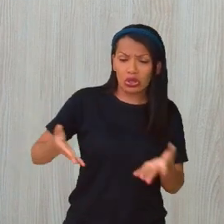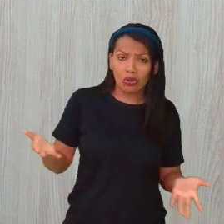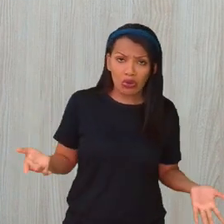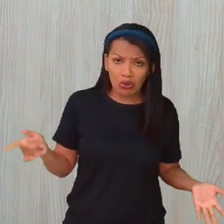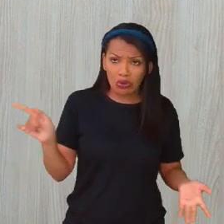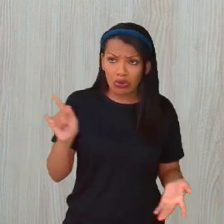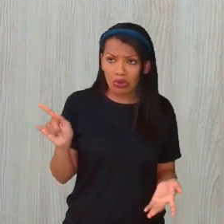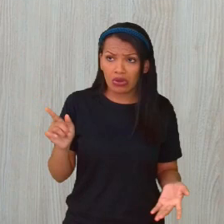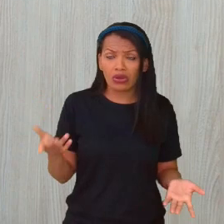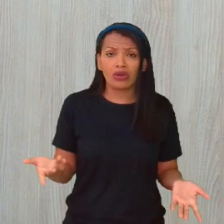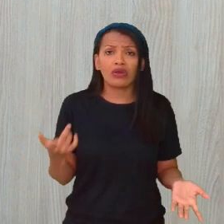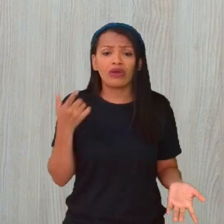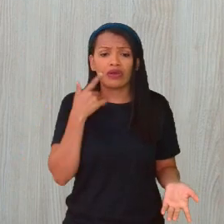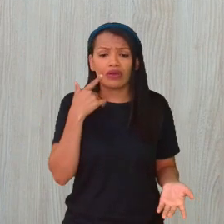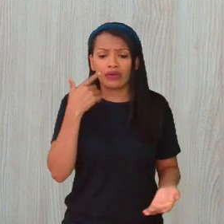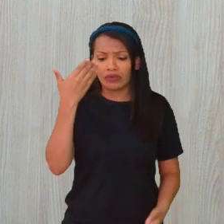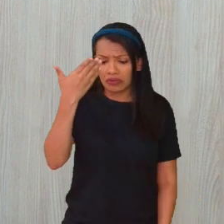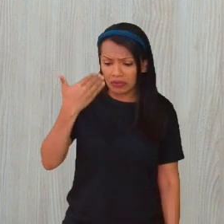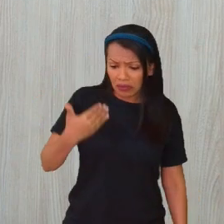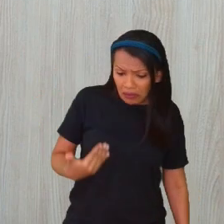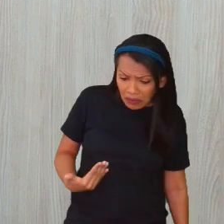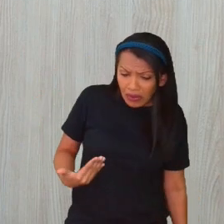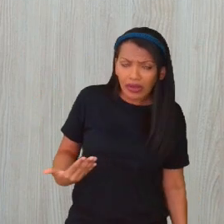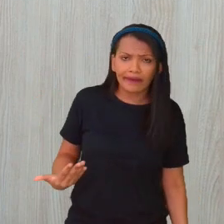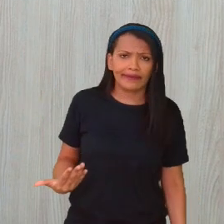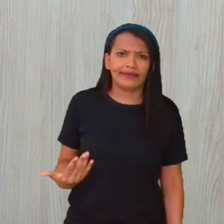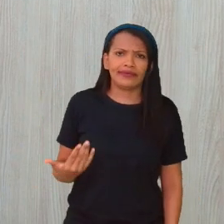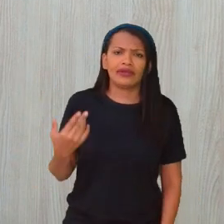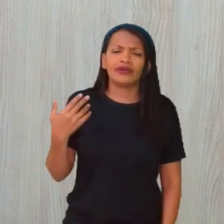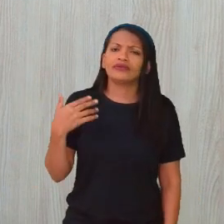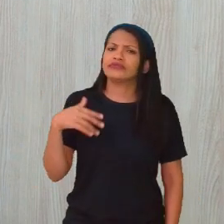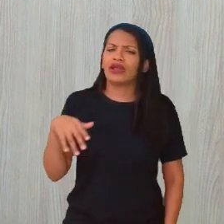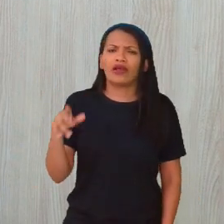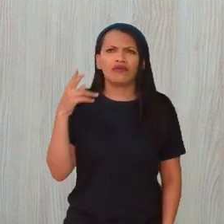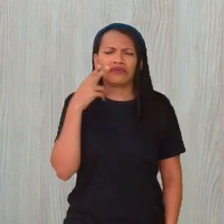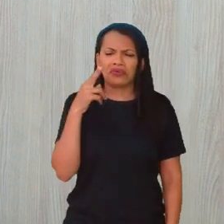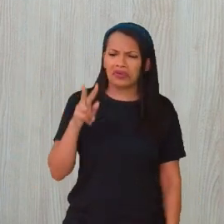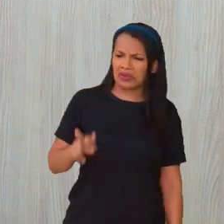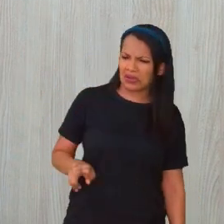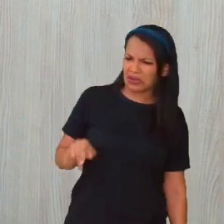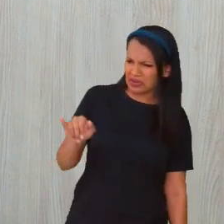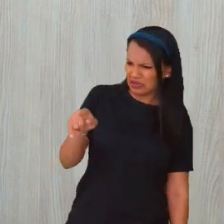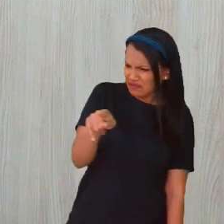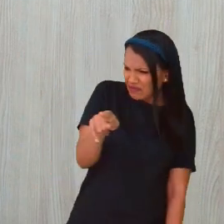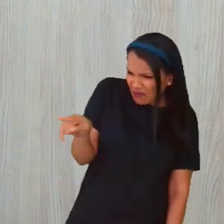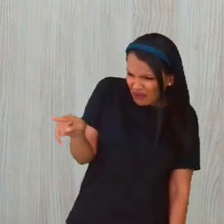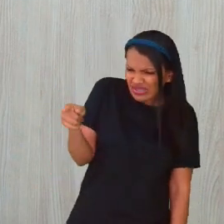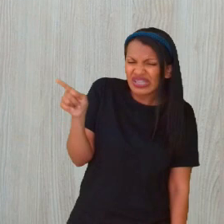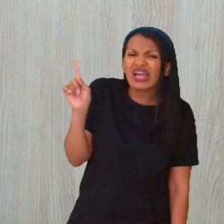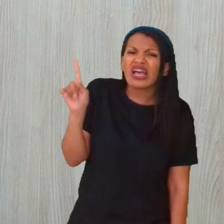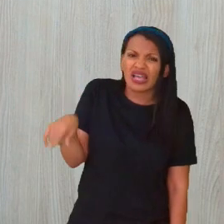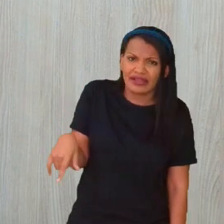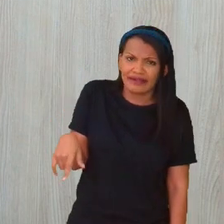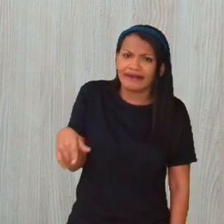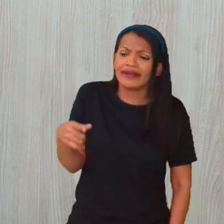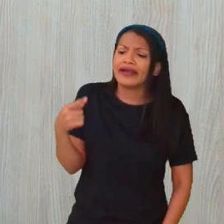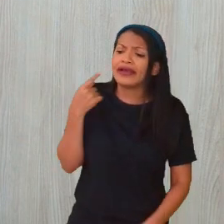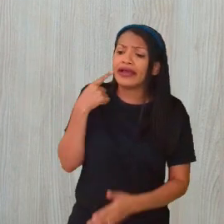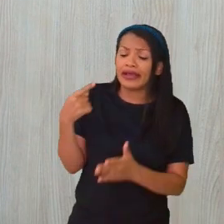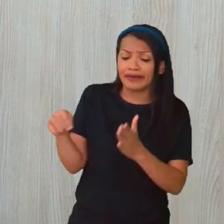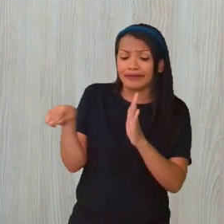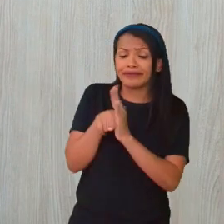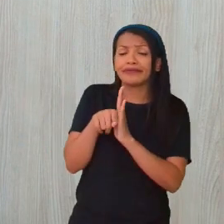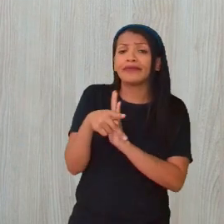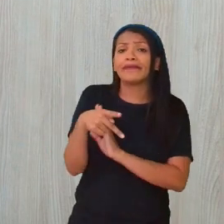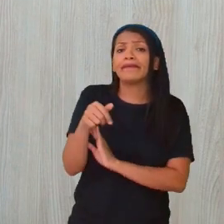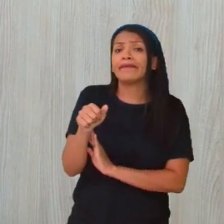geografia, que a gente falou do traço fenotípico, né? Isso. O recenseador não vai olhar para você e dizer, não, você se enquadra como